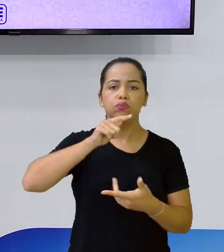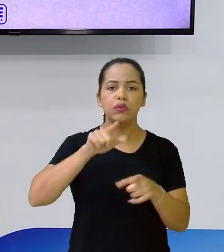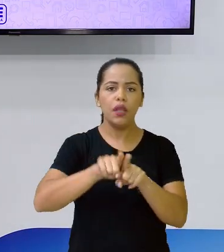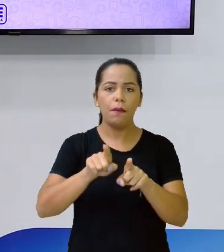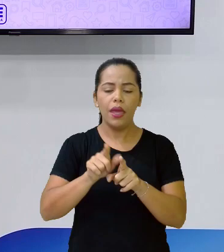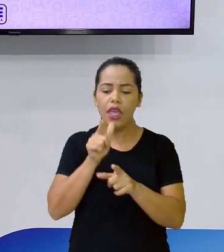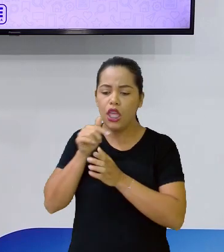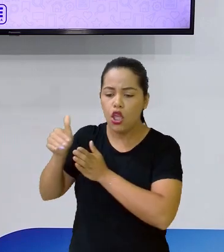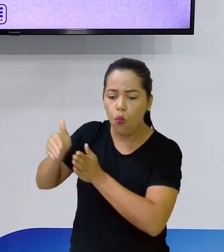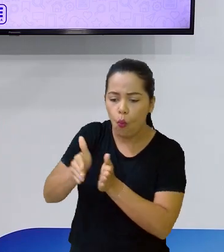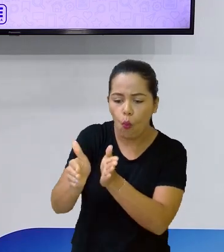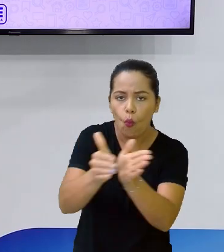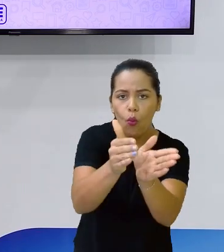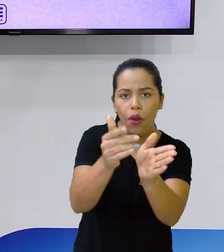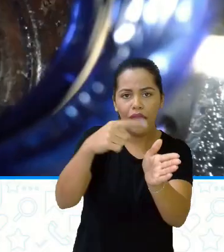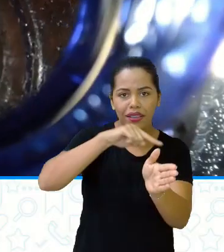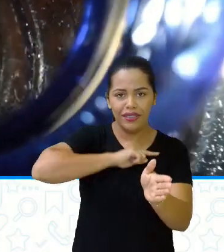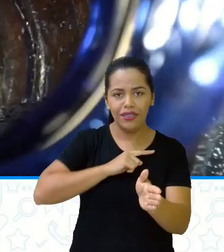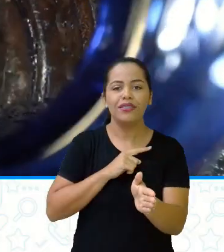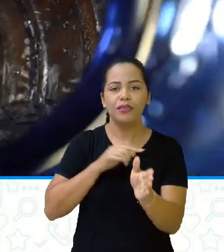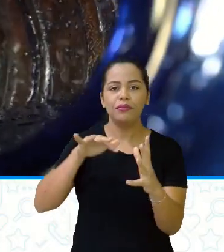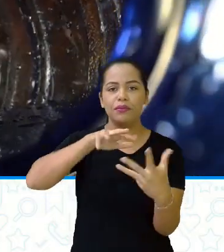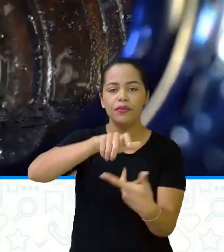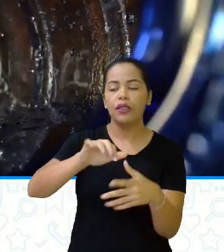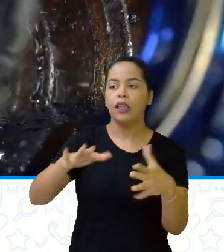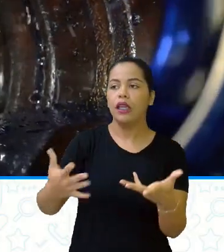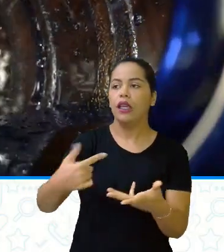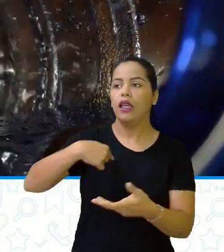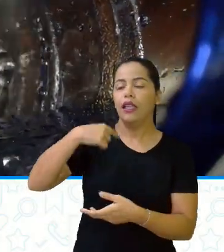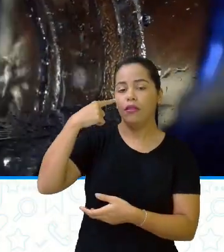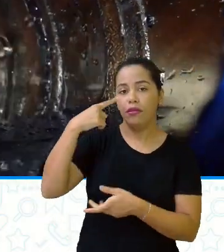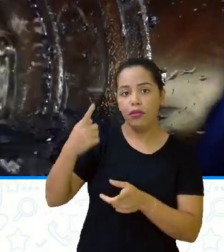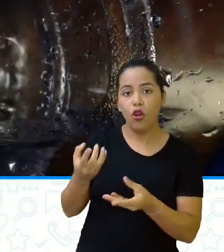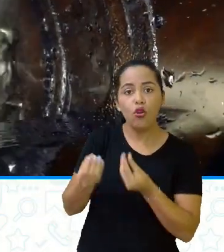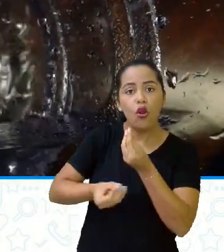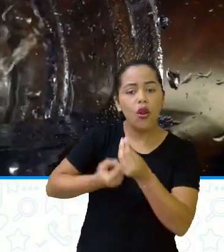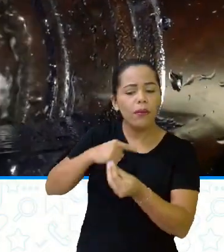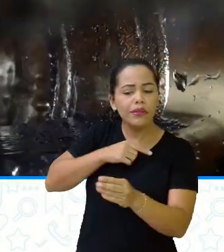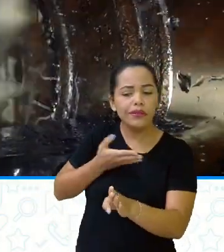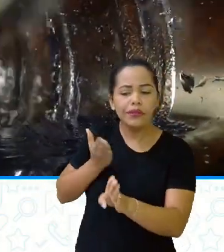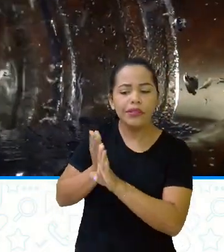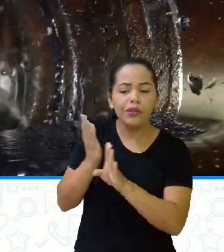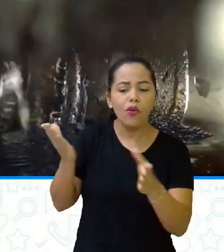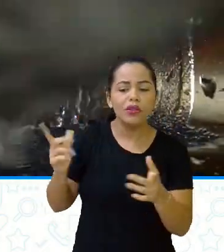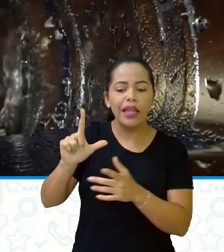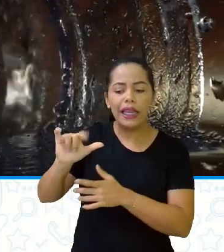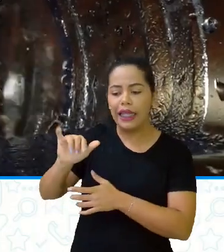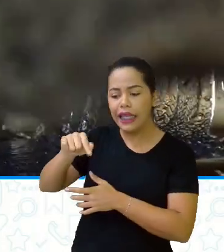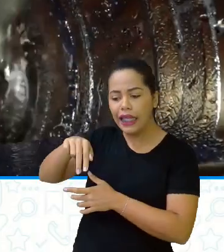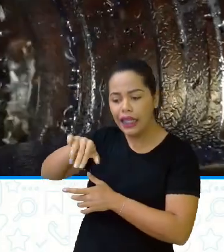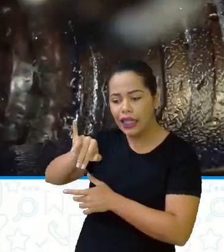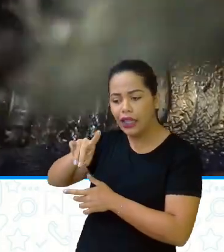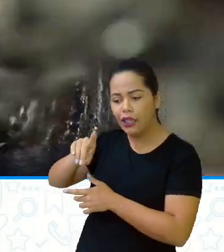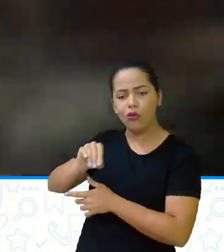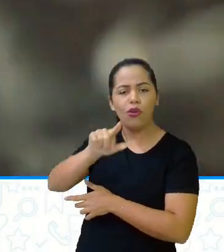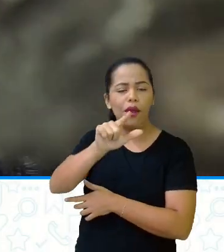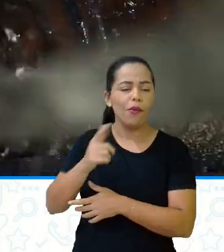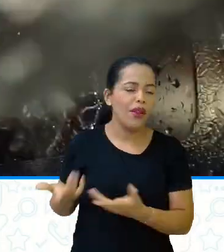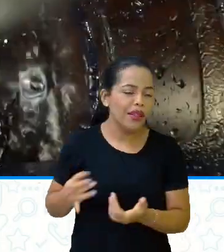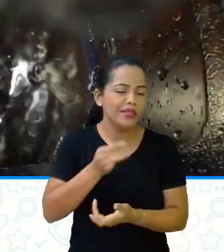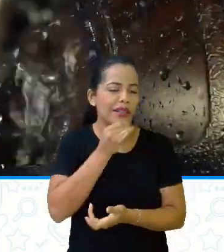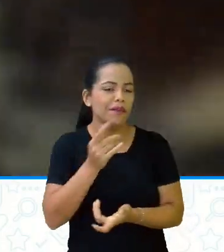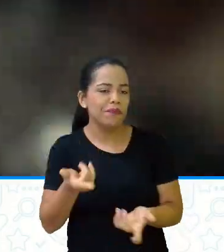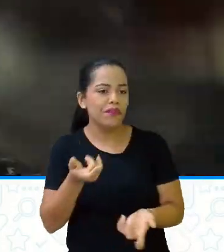planeta. E a gente vai ver agora justamente como é que a gente encontra nesse estado líquido. Aquela aguinha que você